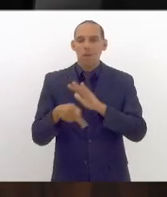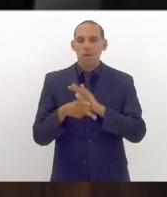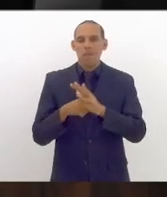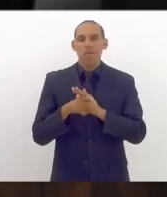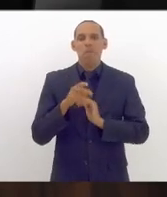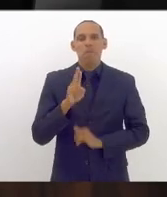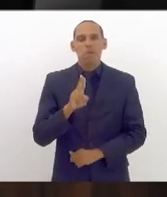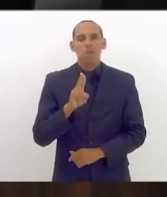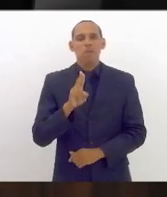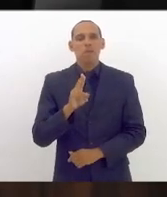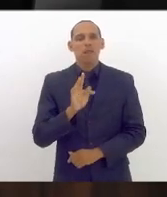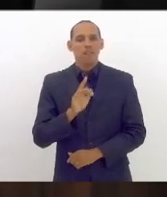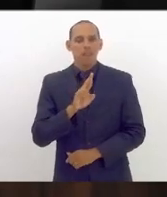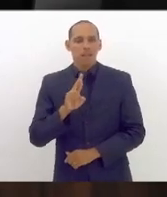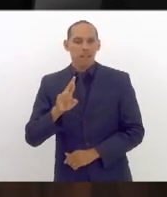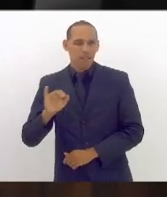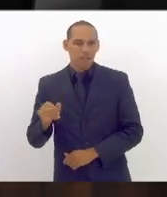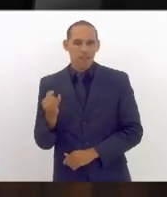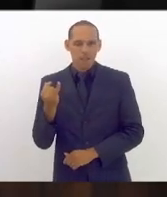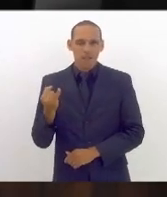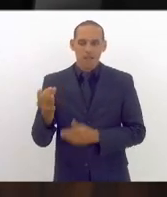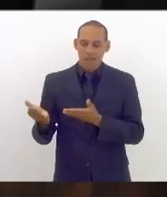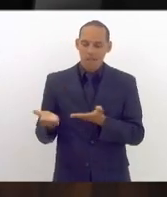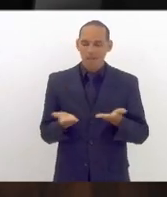para estar conosco com a mesa